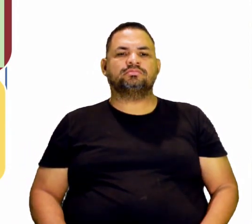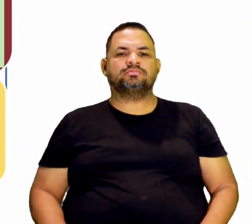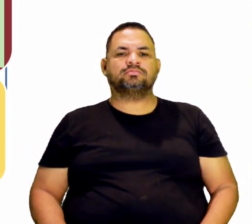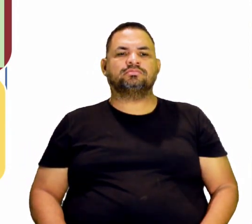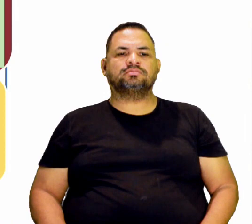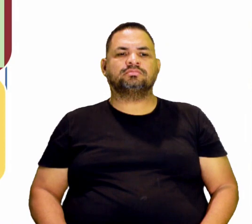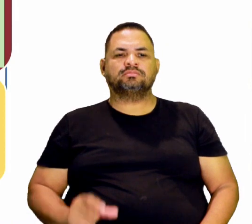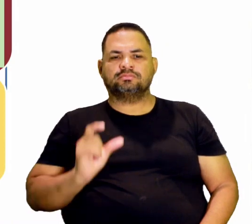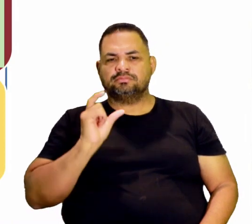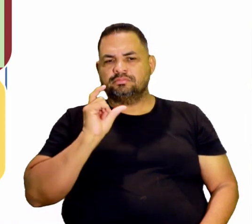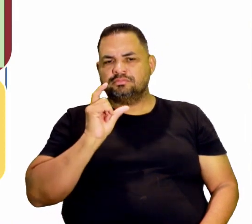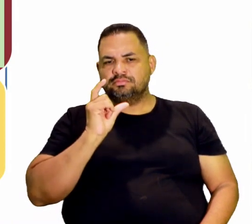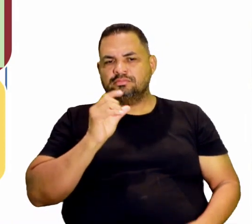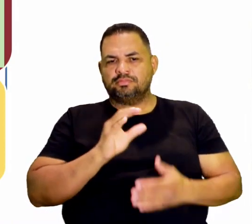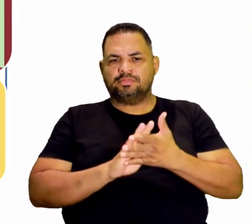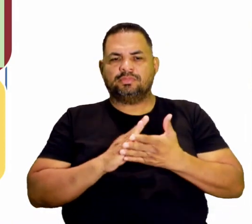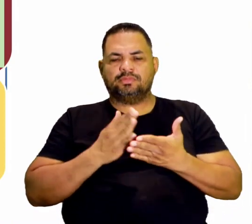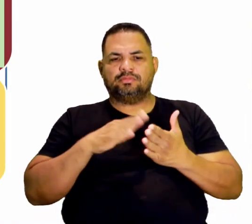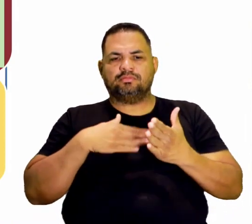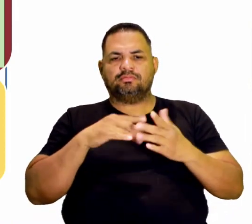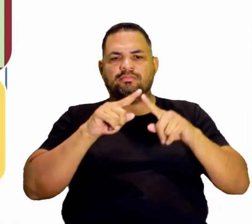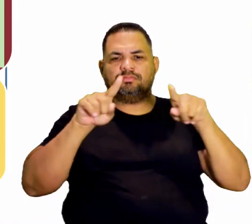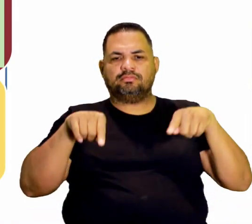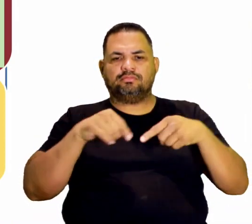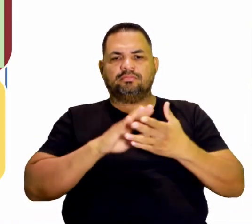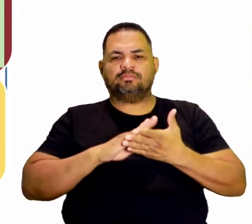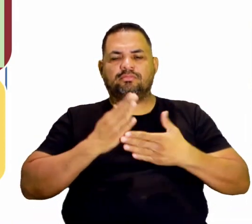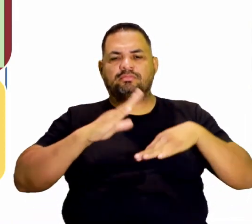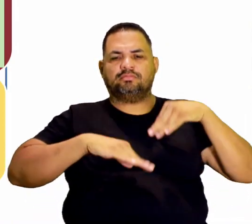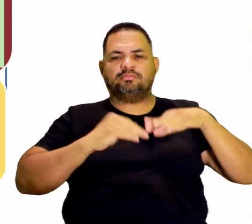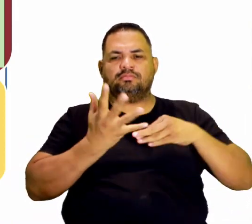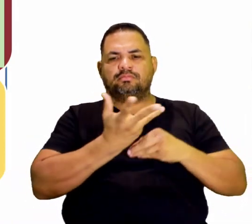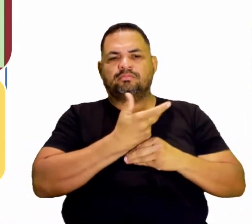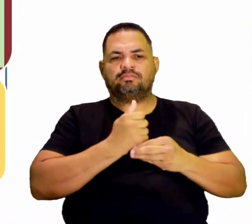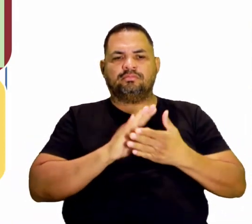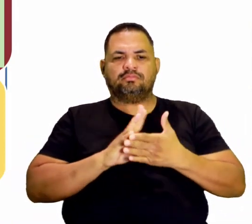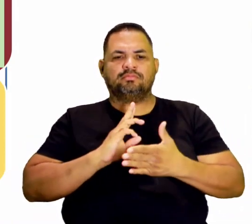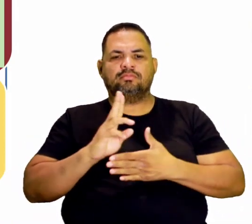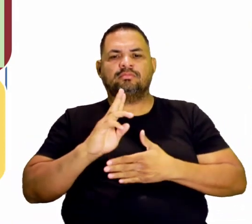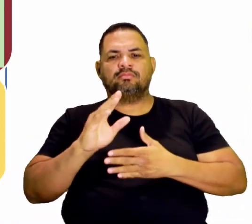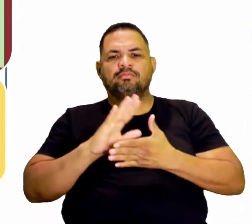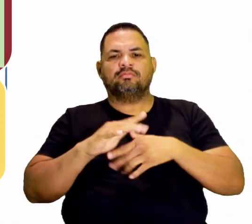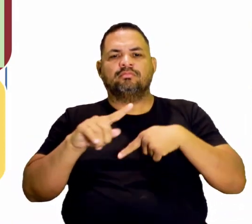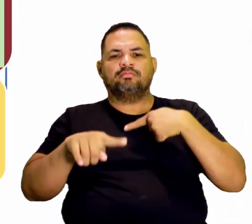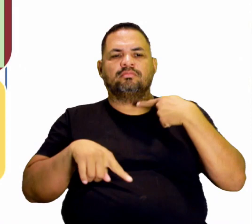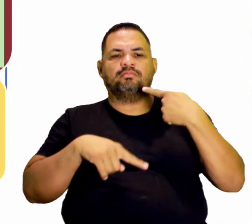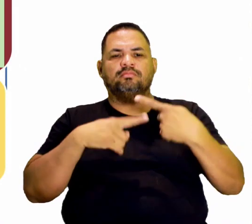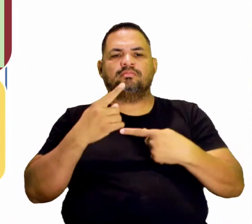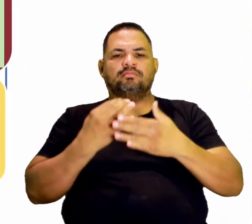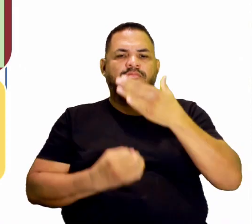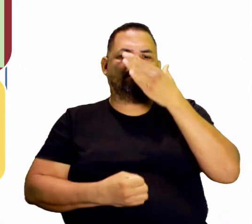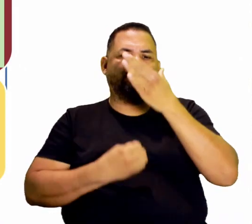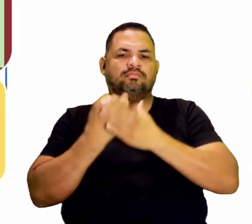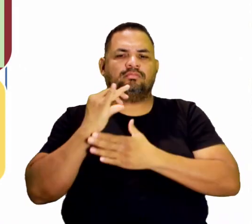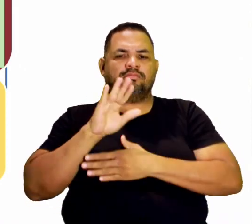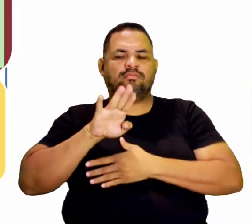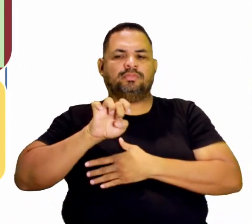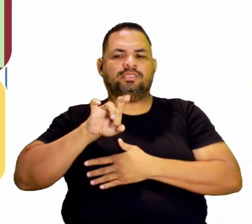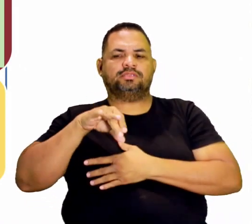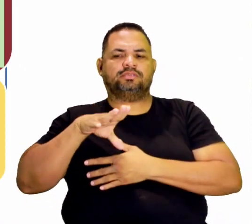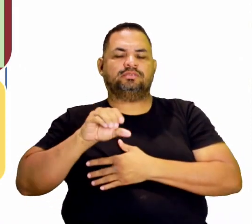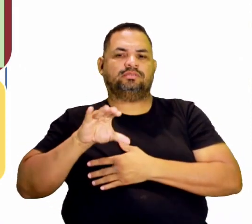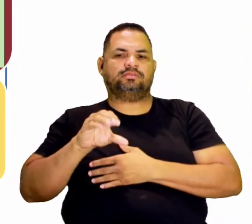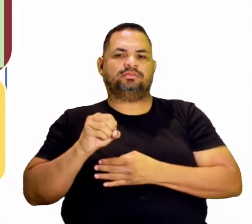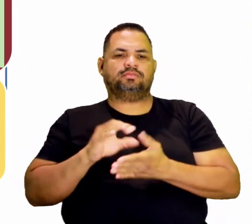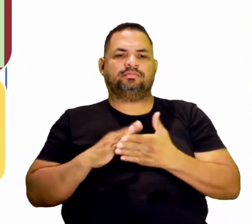esse termo aí se refere a obras de vários artistas que se seguiram após o surgimento do